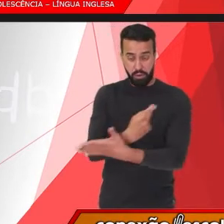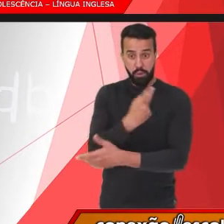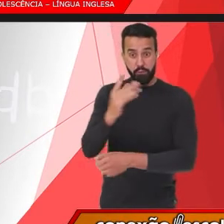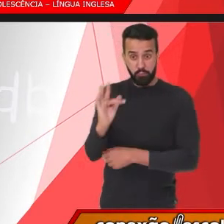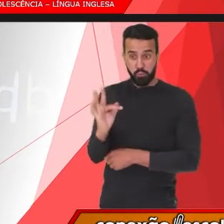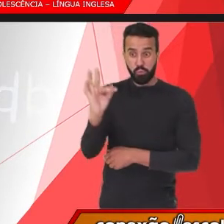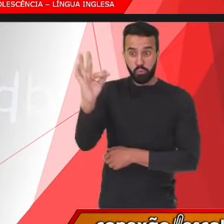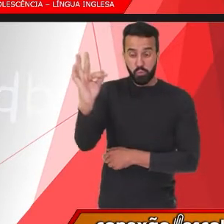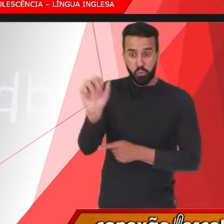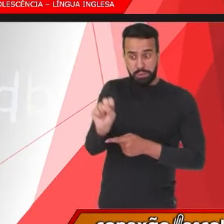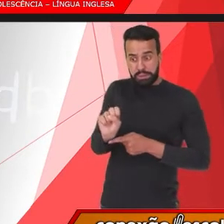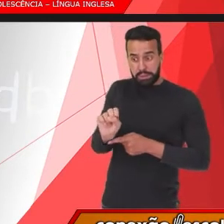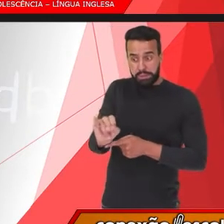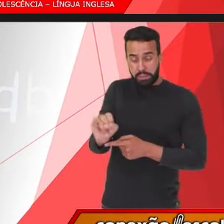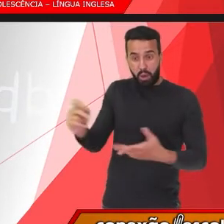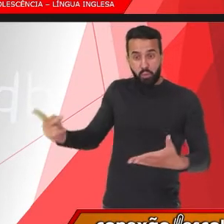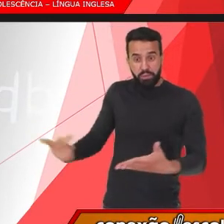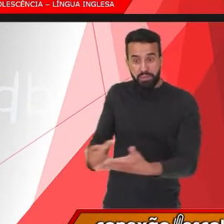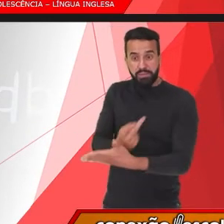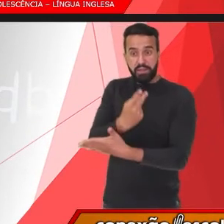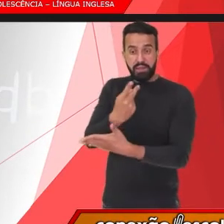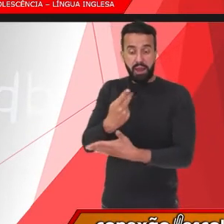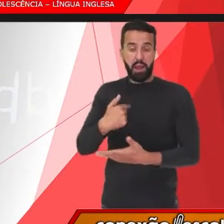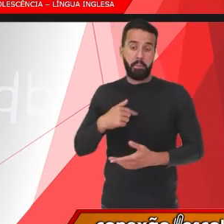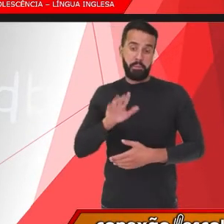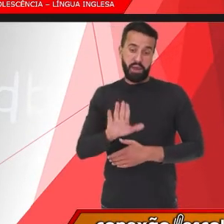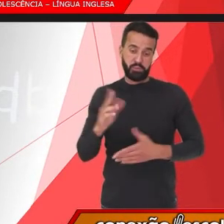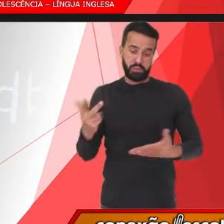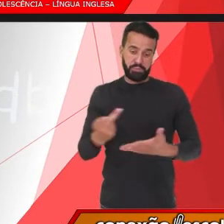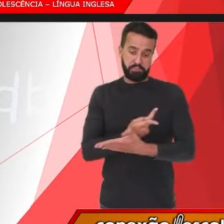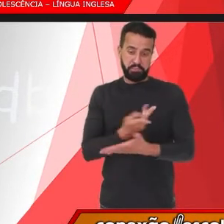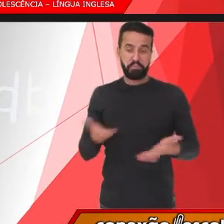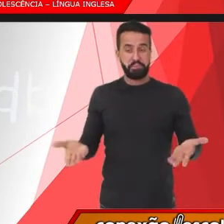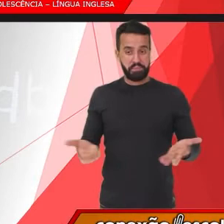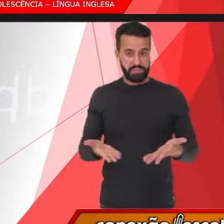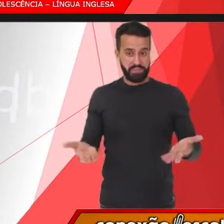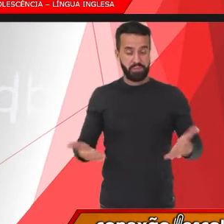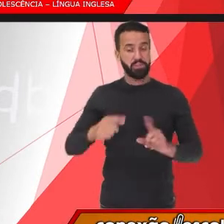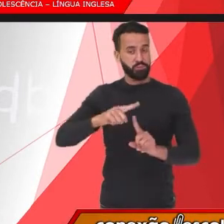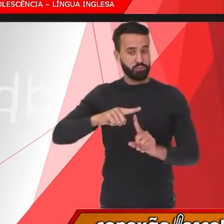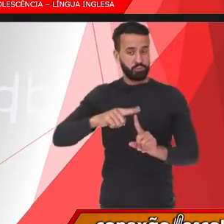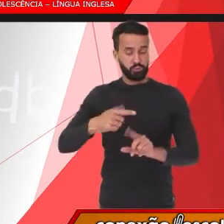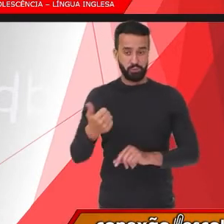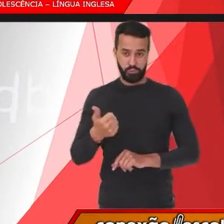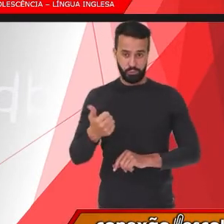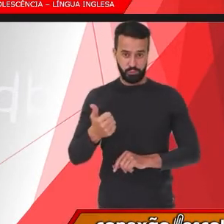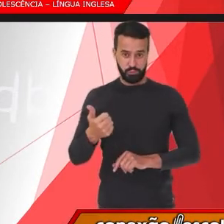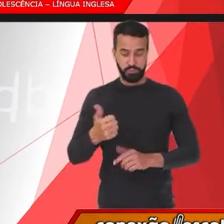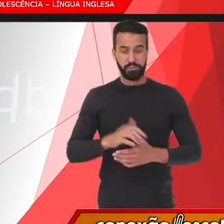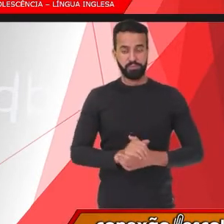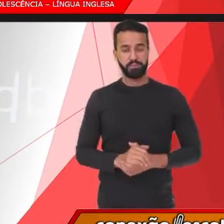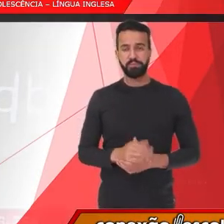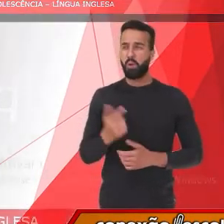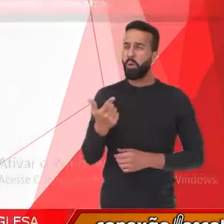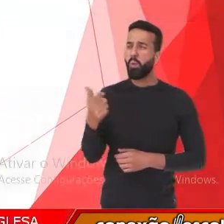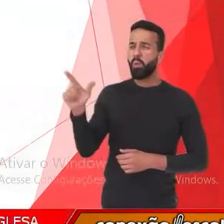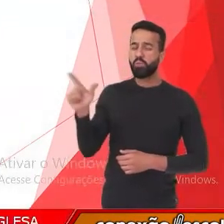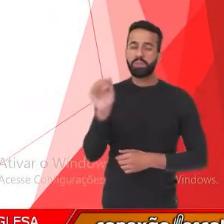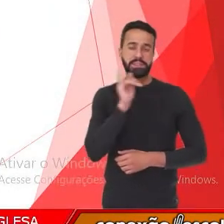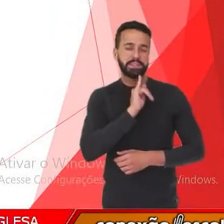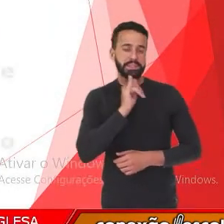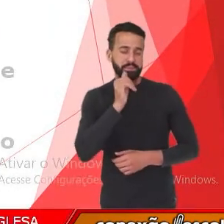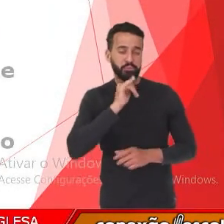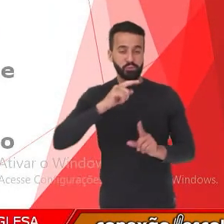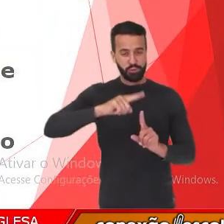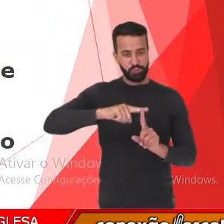futuro, se você tiver algo no presente. Esse é o tipo 1. Vamos para um outro exemplo também do tipo